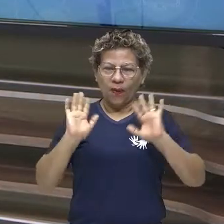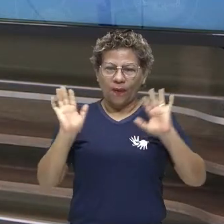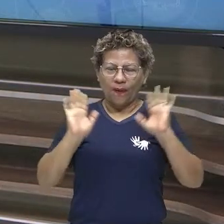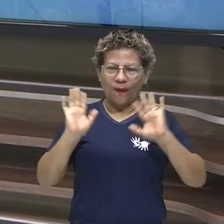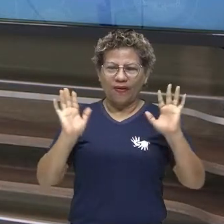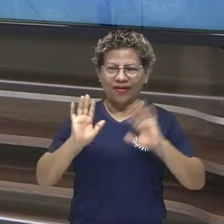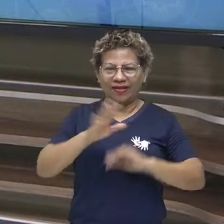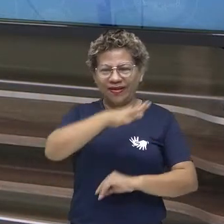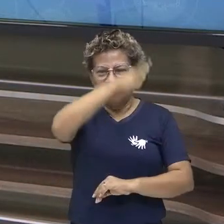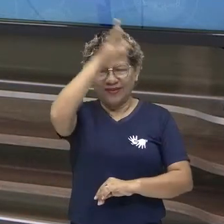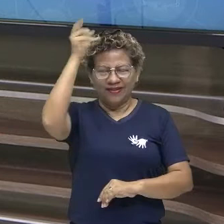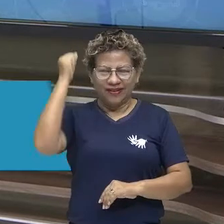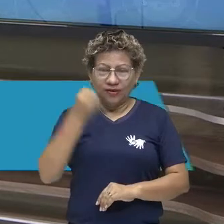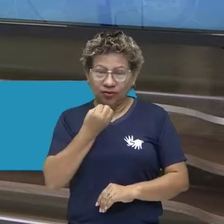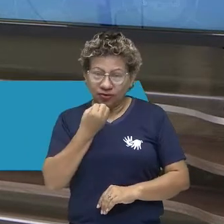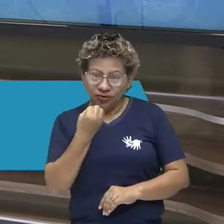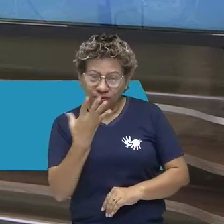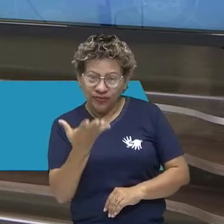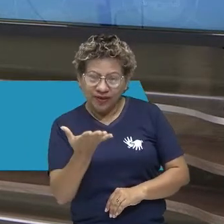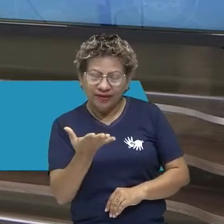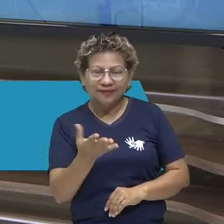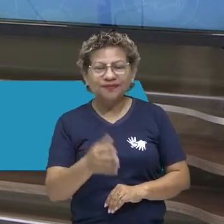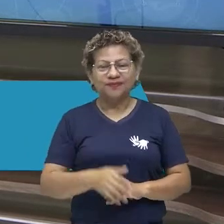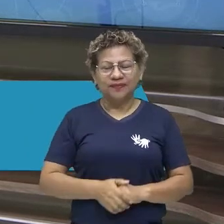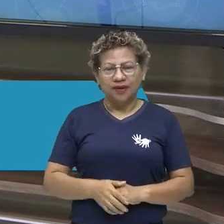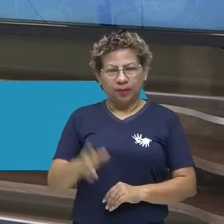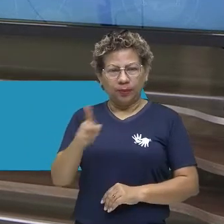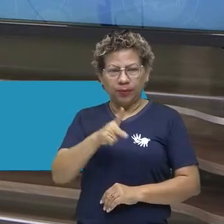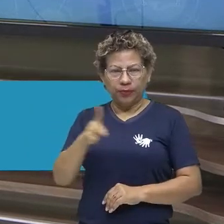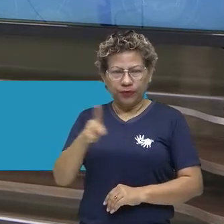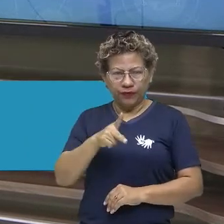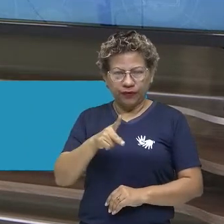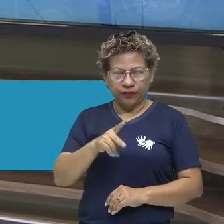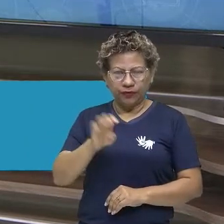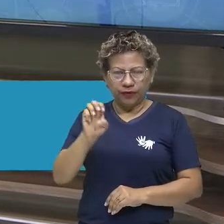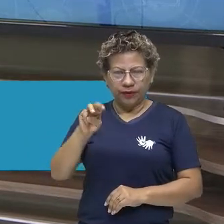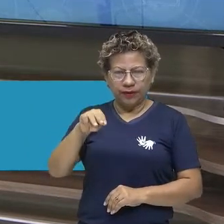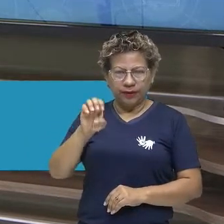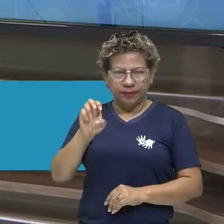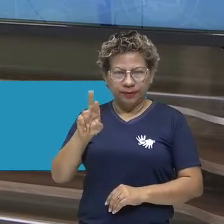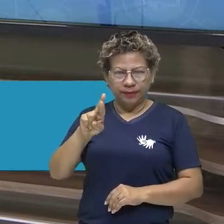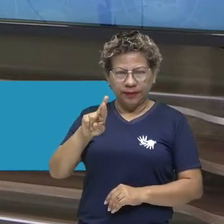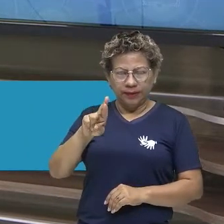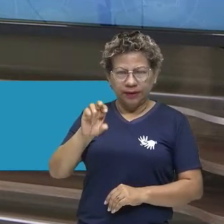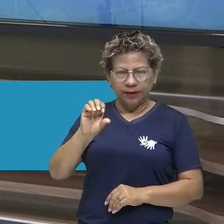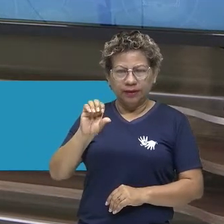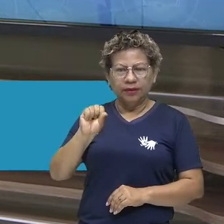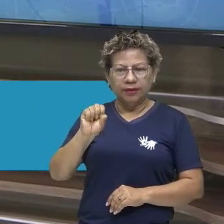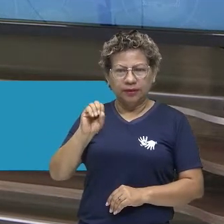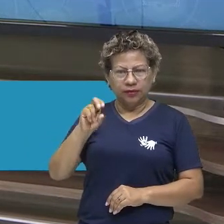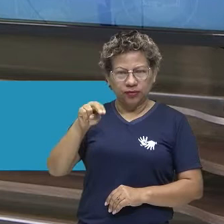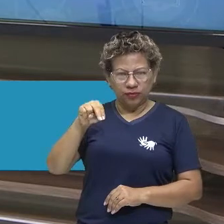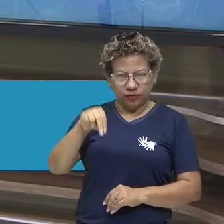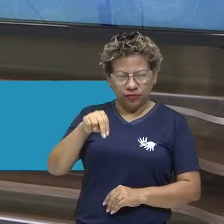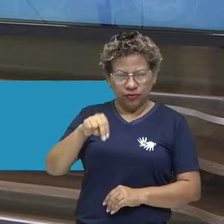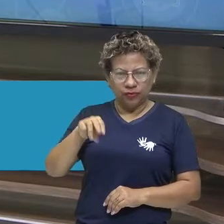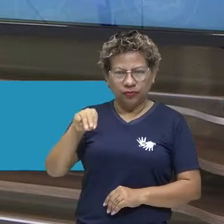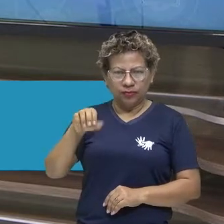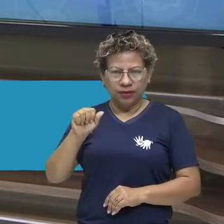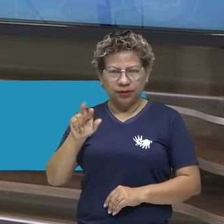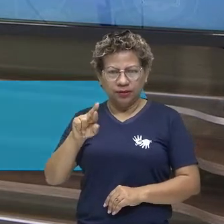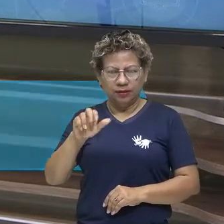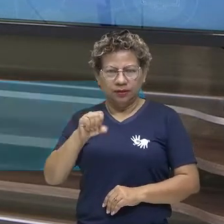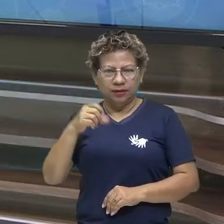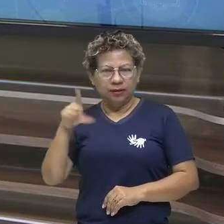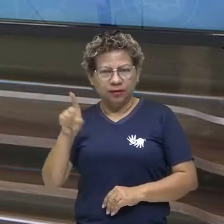Olá, Amazonas, tudo bom? Espero que sim. Aqui quem vos fala é o professor Emerson Marão, do componente de matemática. Vamos para mais uma